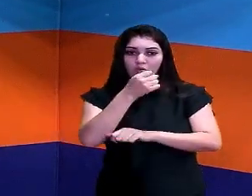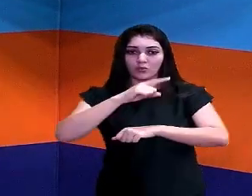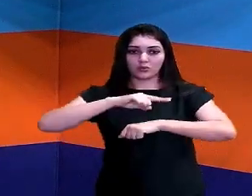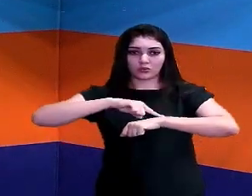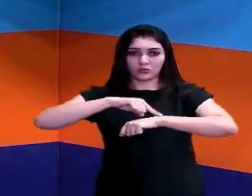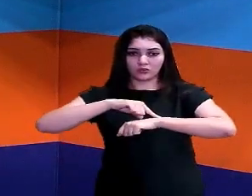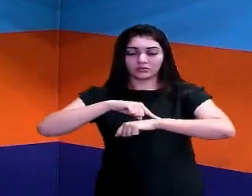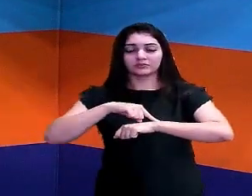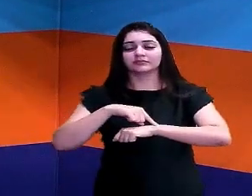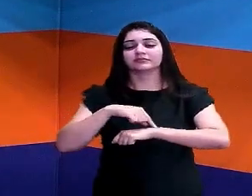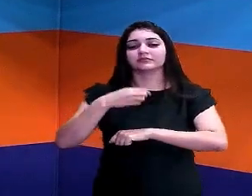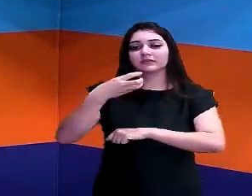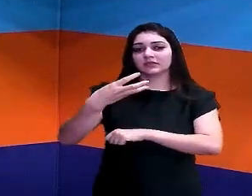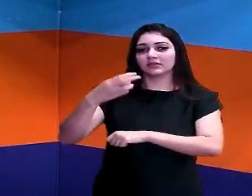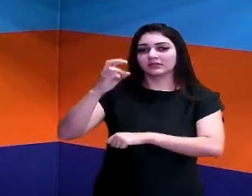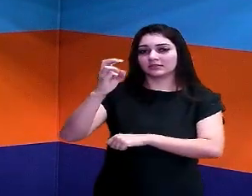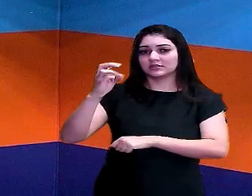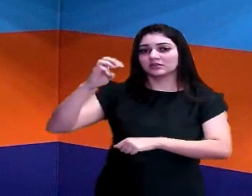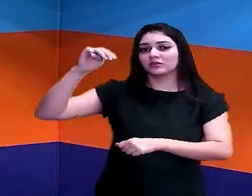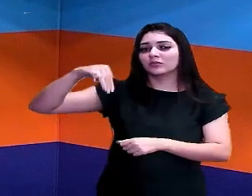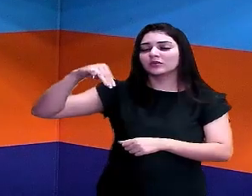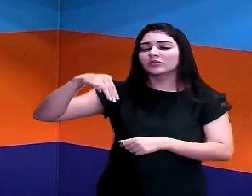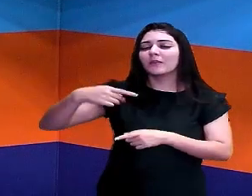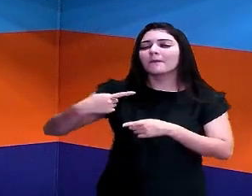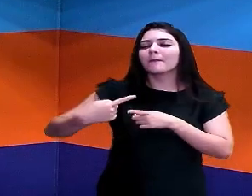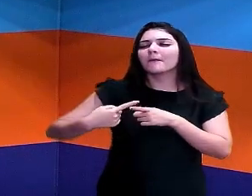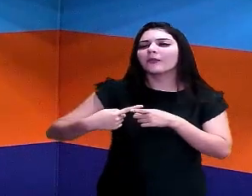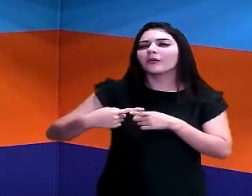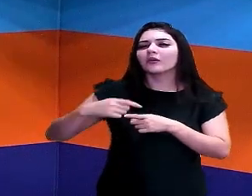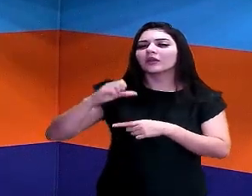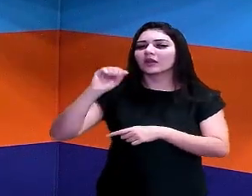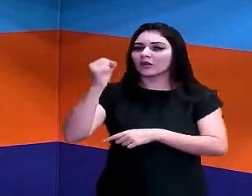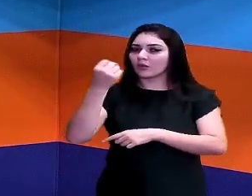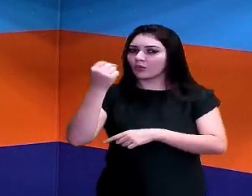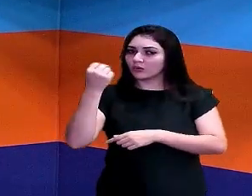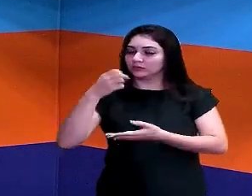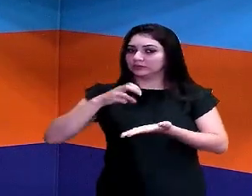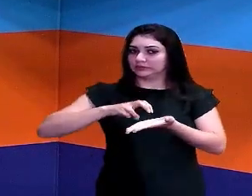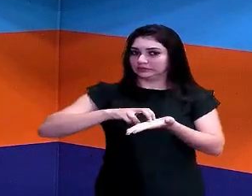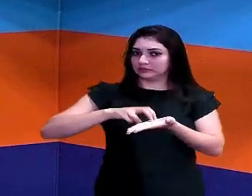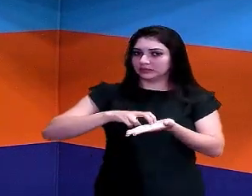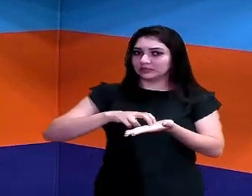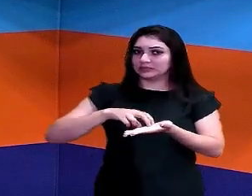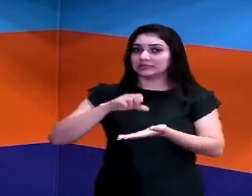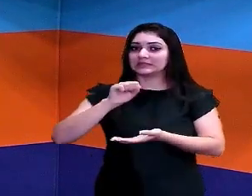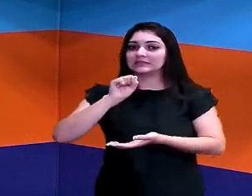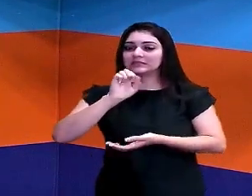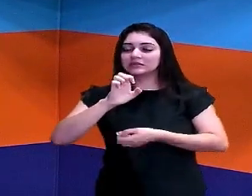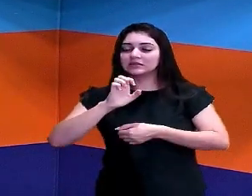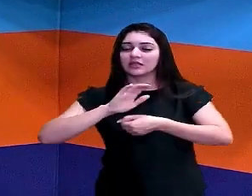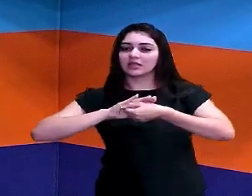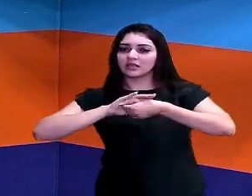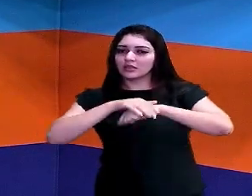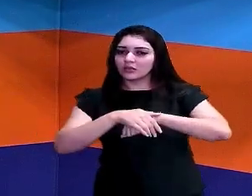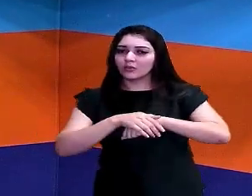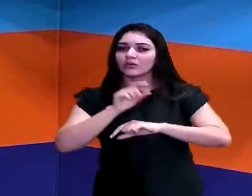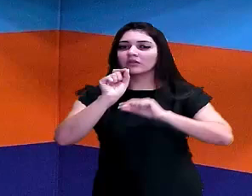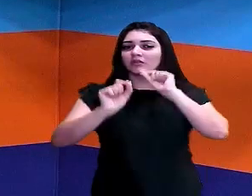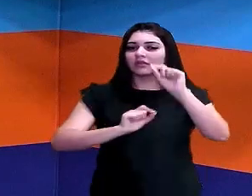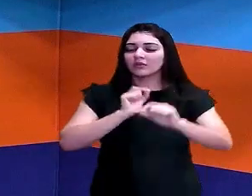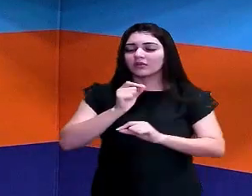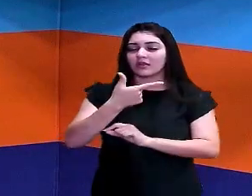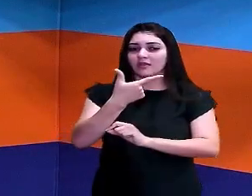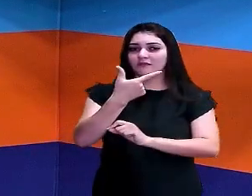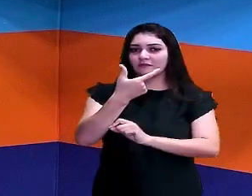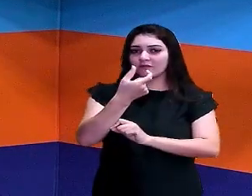que 8? Porque está de manhã. Se fosse à noite, seria 20 horas. Tá certo, gente?